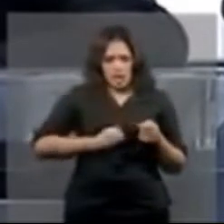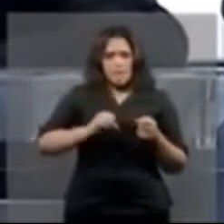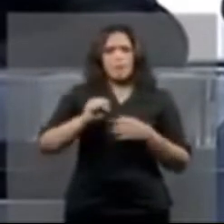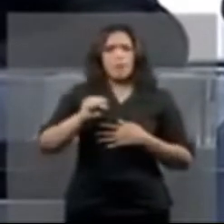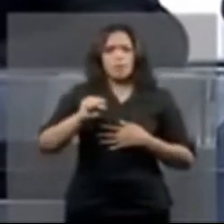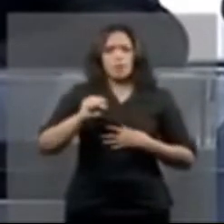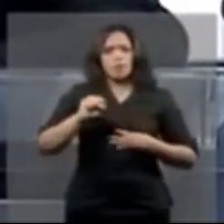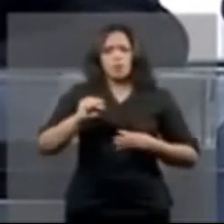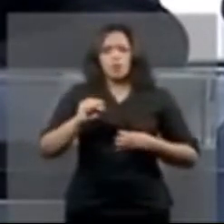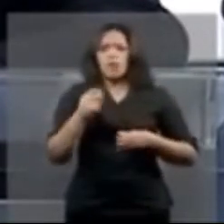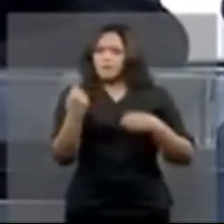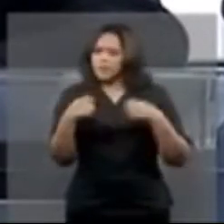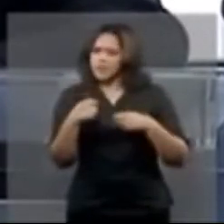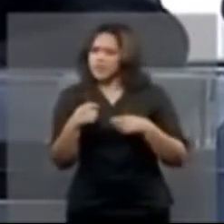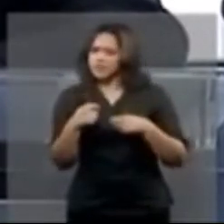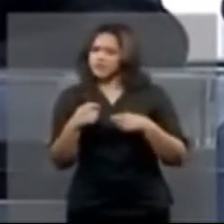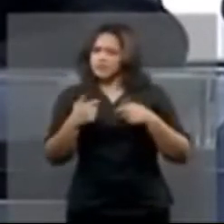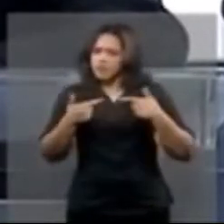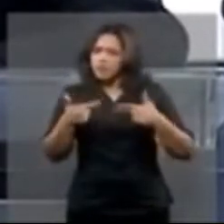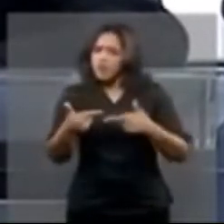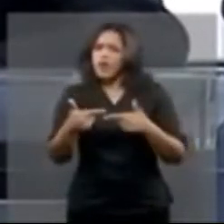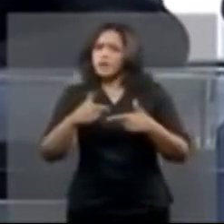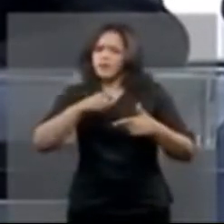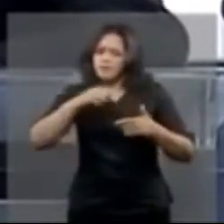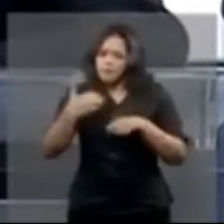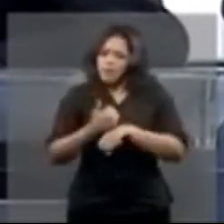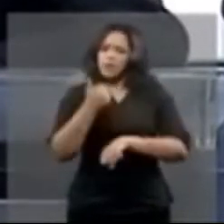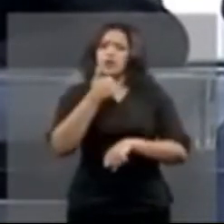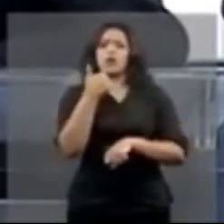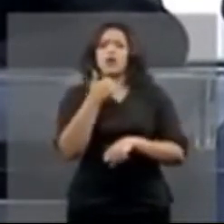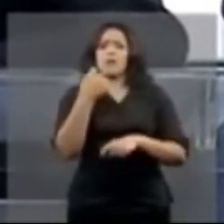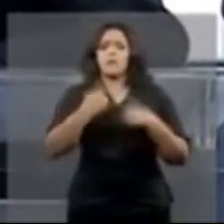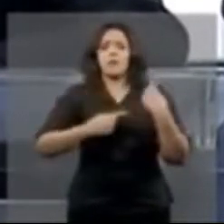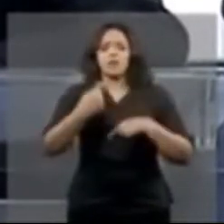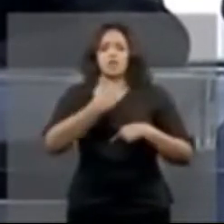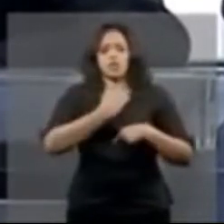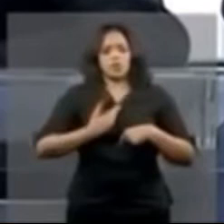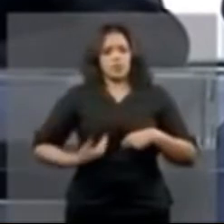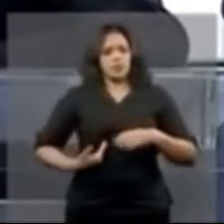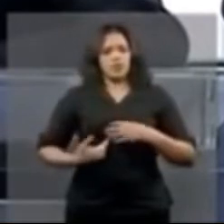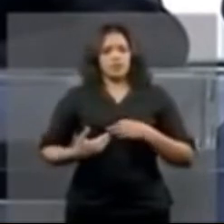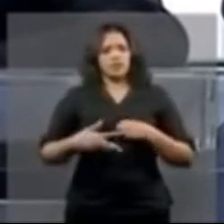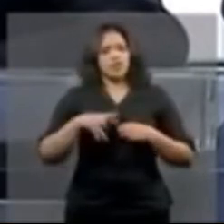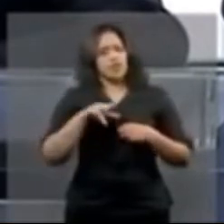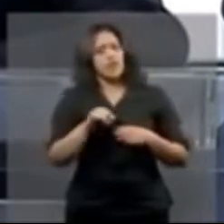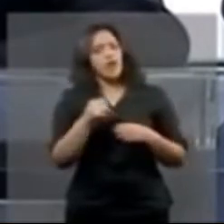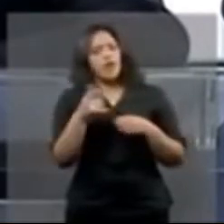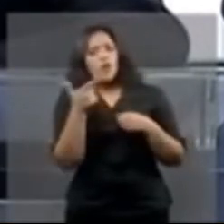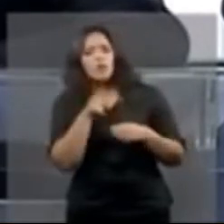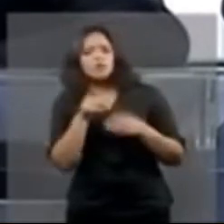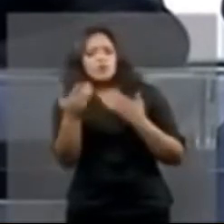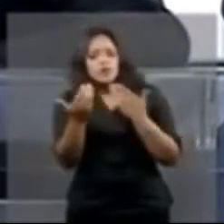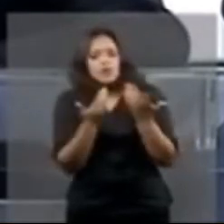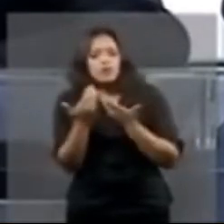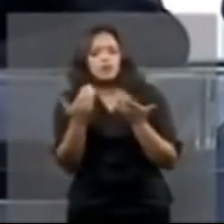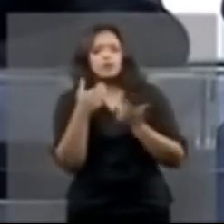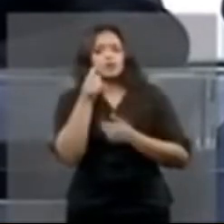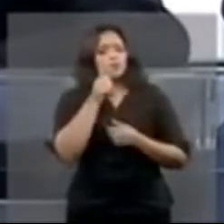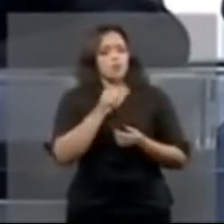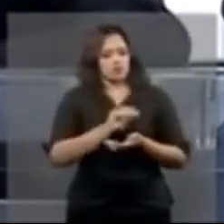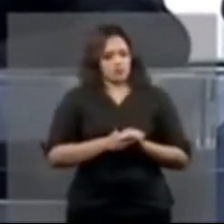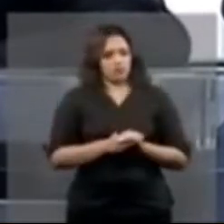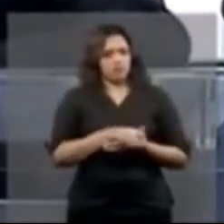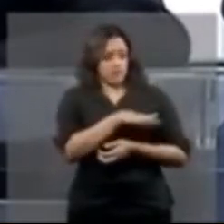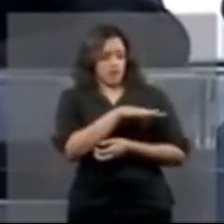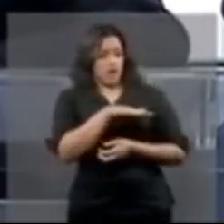e aprimoramento de políticas públicas que atendam eficazmente as mulheres, nos campos da